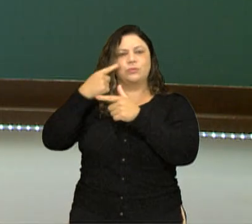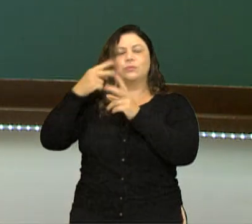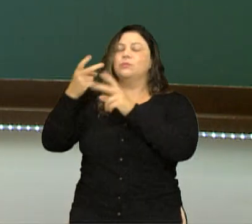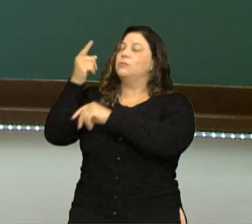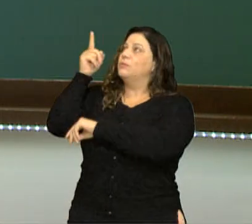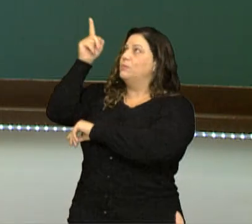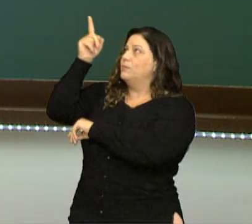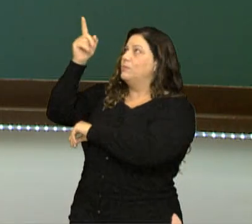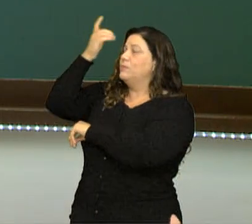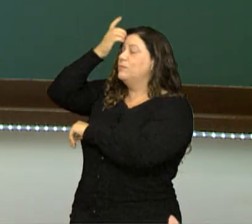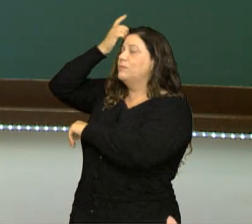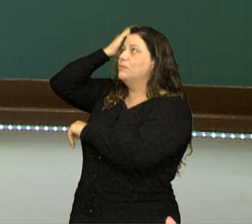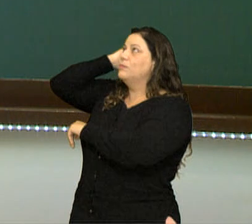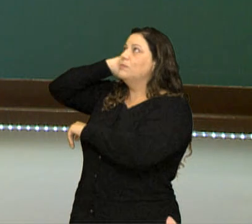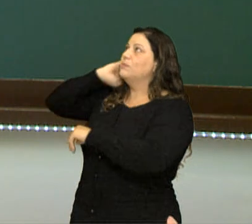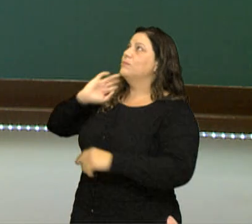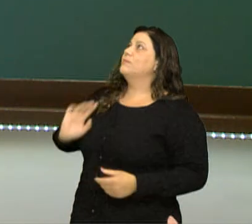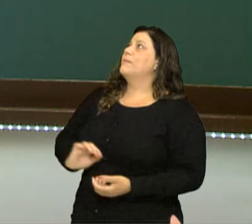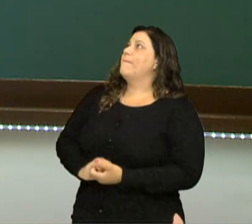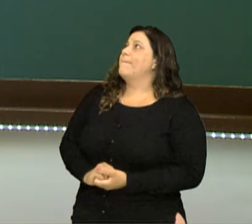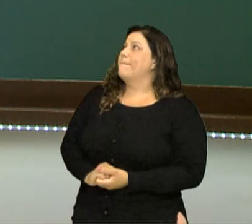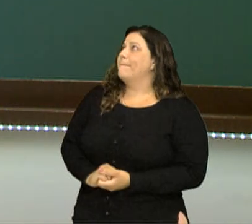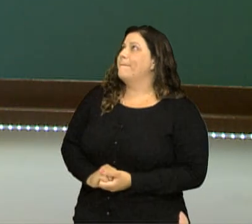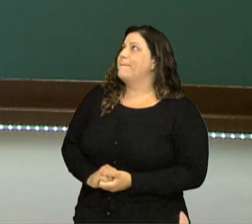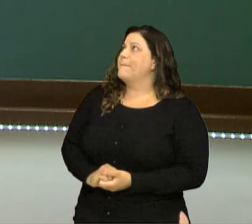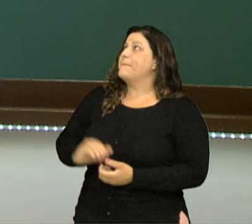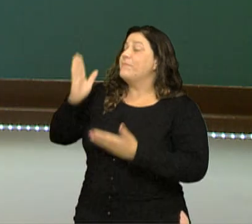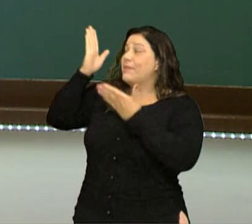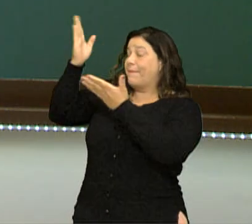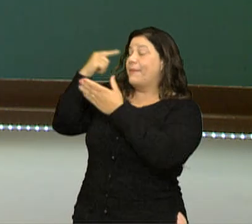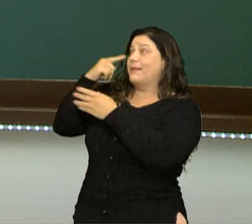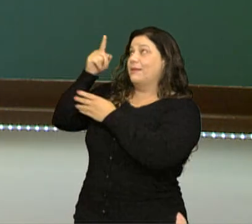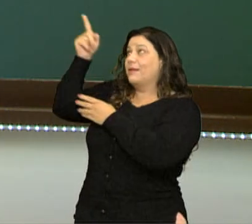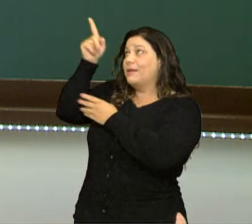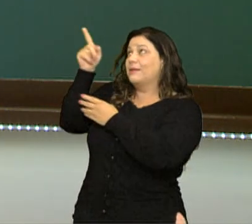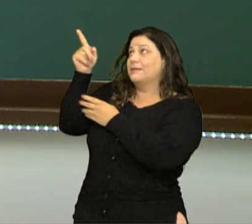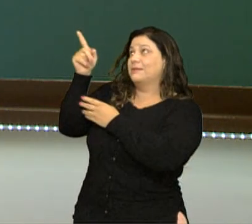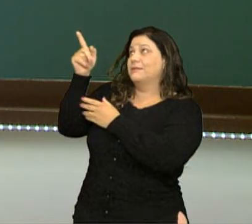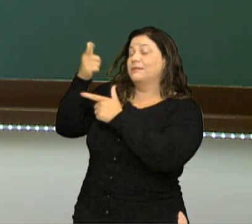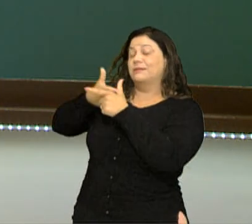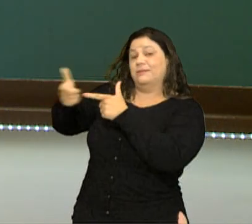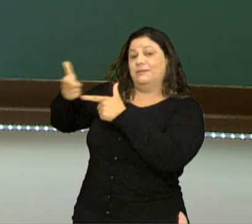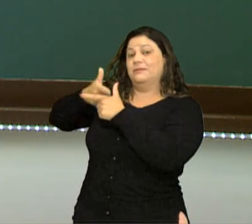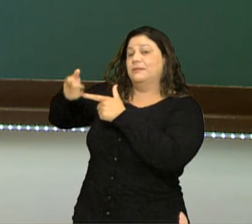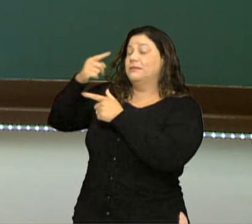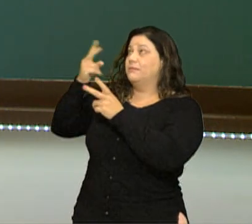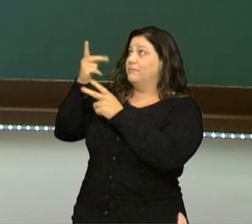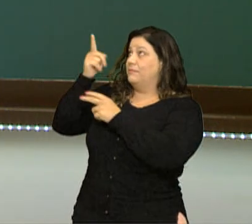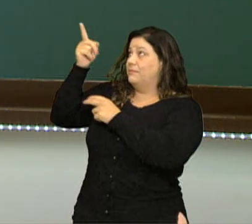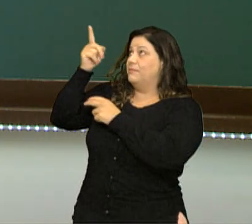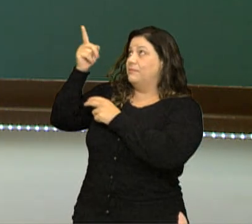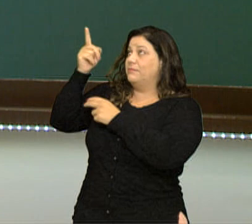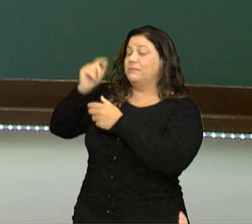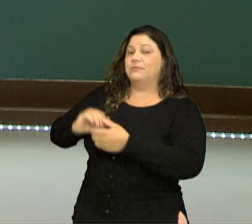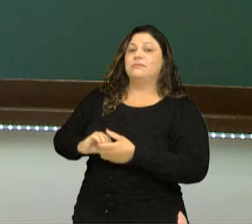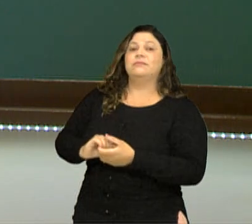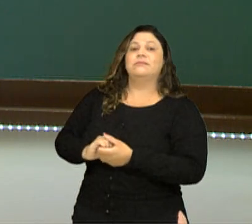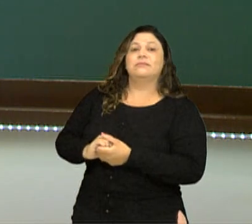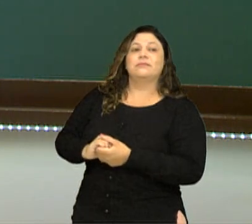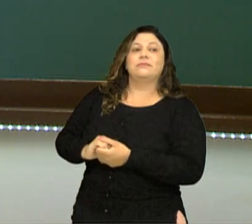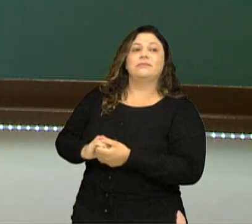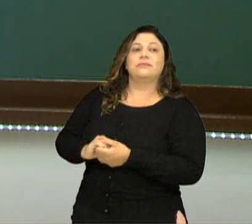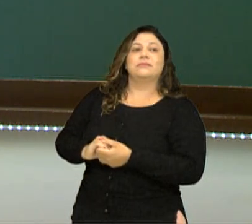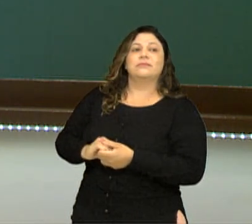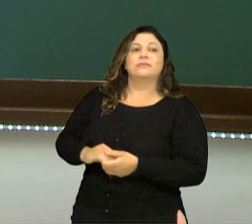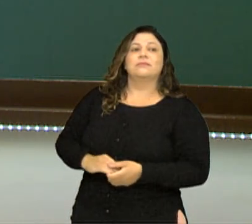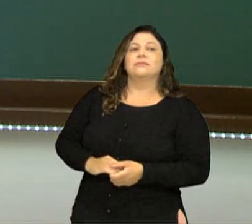1. Ainda, né, pessoal, se você pegou essa divisão, você pega esse 4 que está